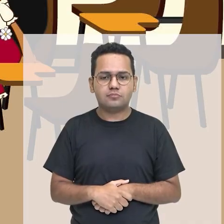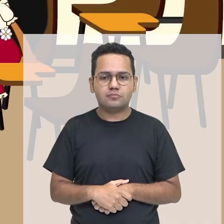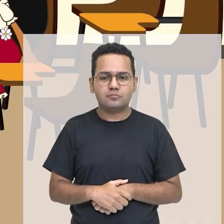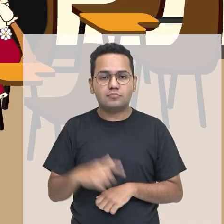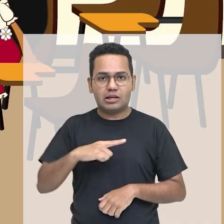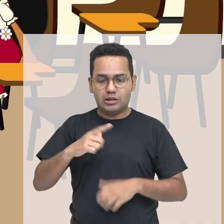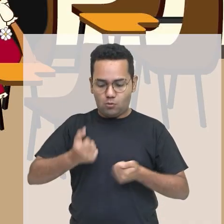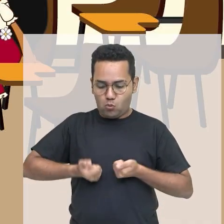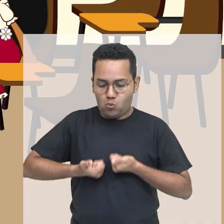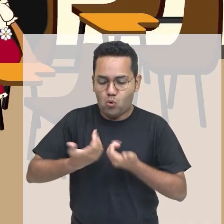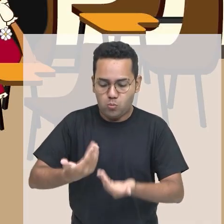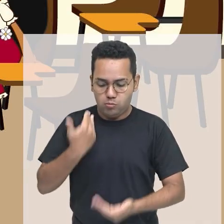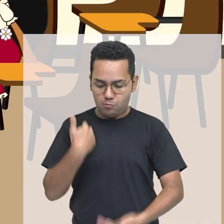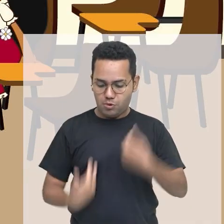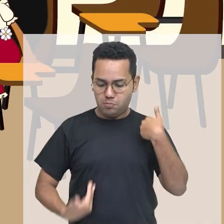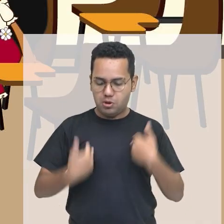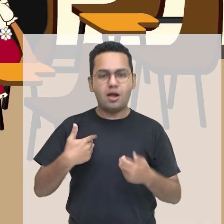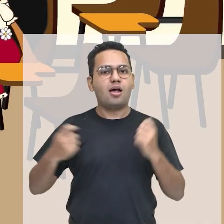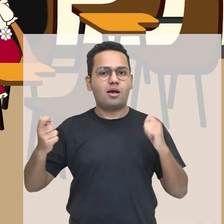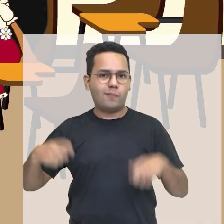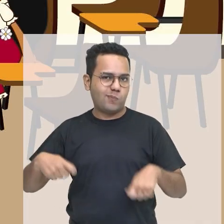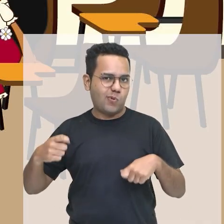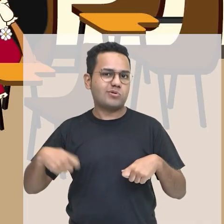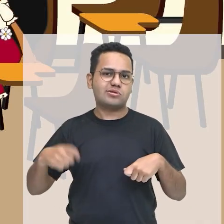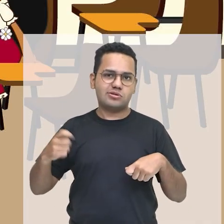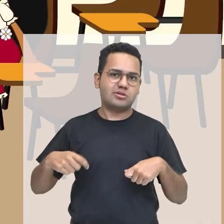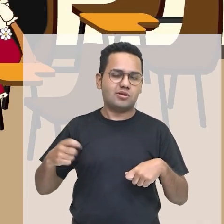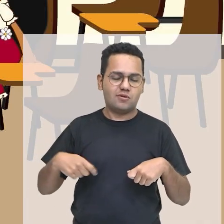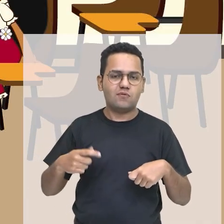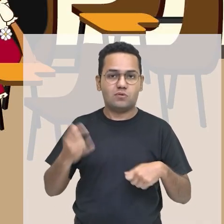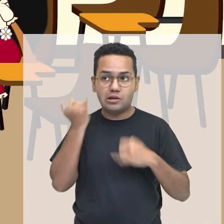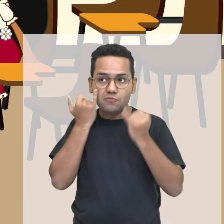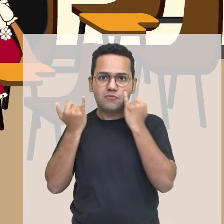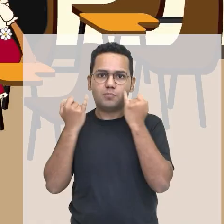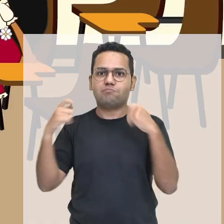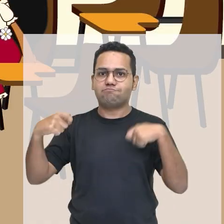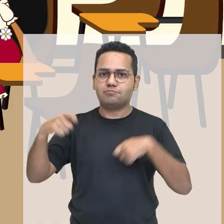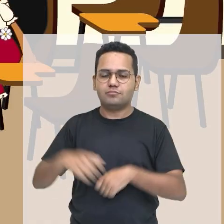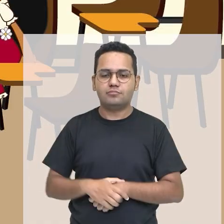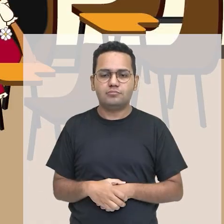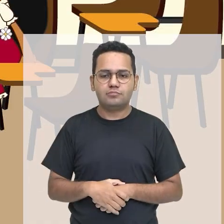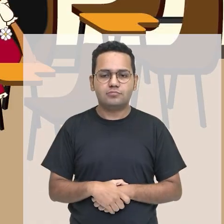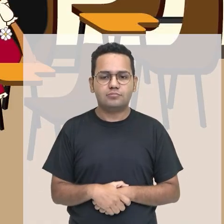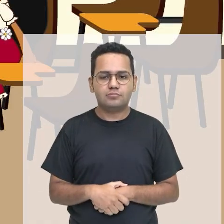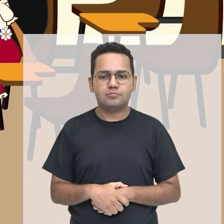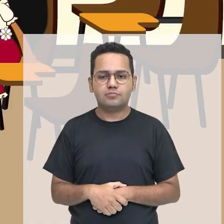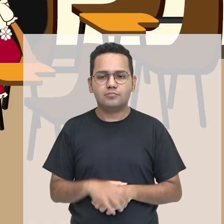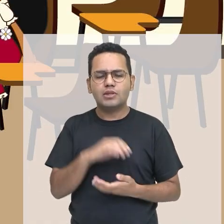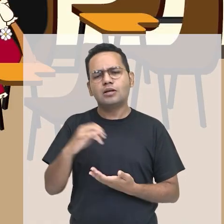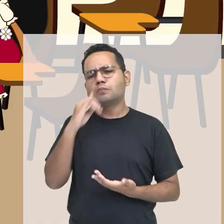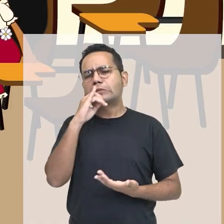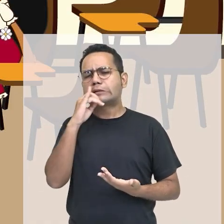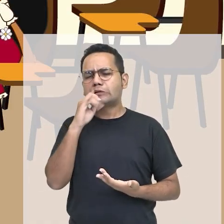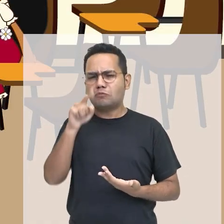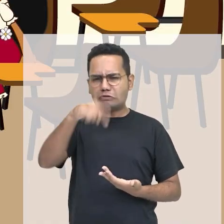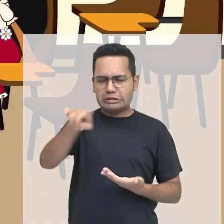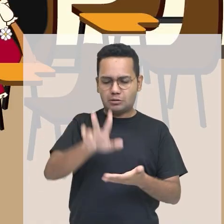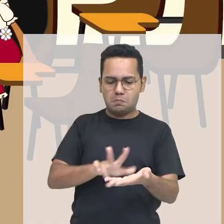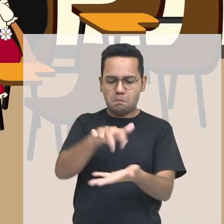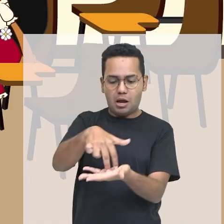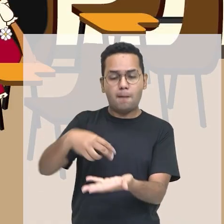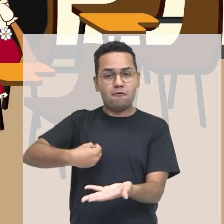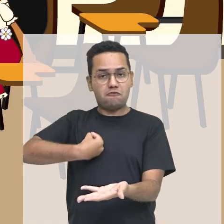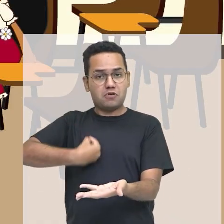a linguagem não verbal, ela transmite informação. Né? Claramente, quando você está diante de uma palestra, uma outra